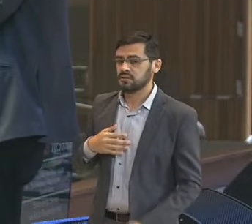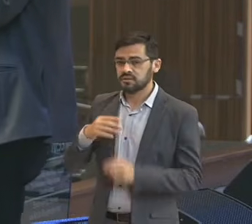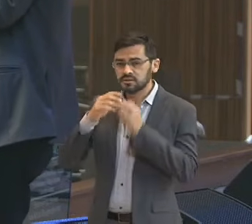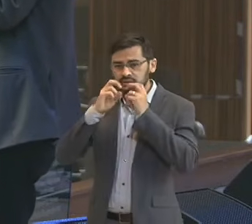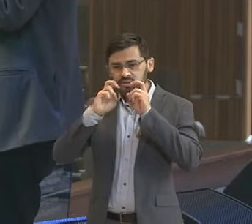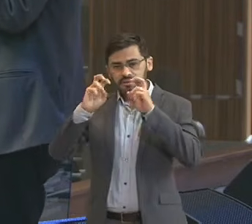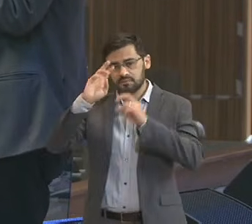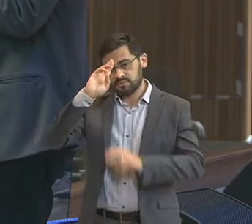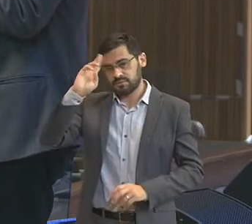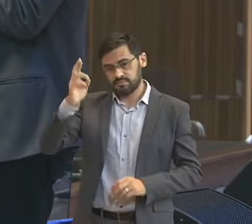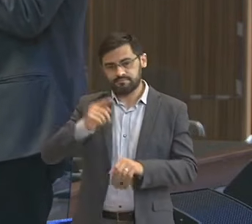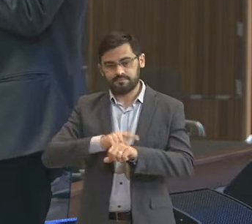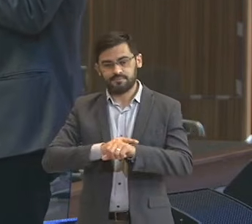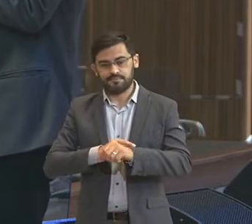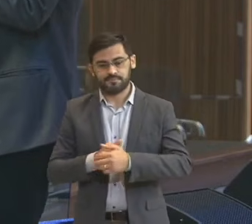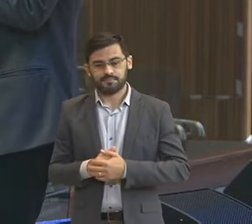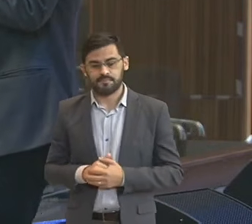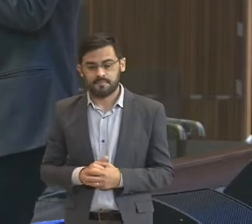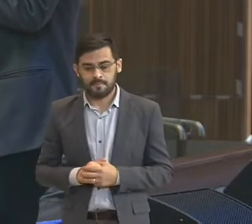ao Senhor, clama.